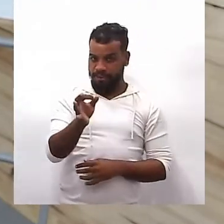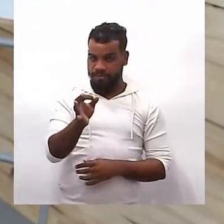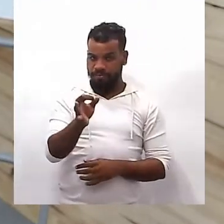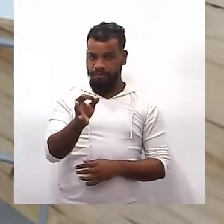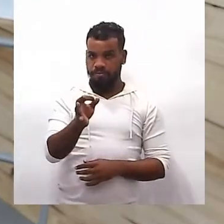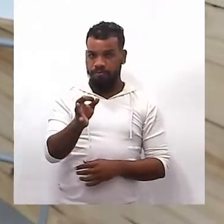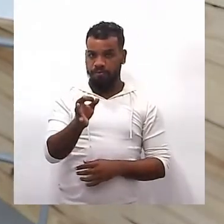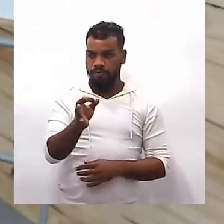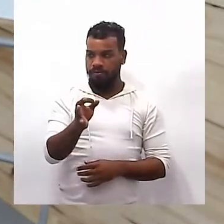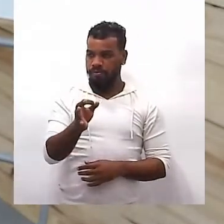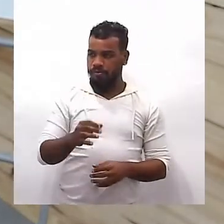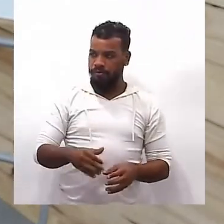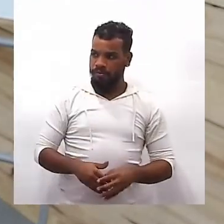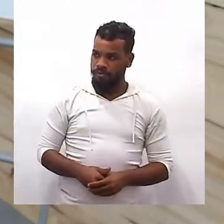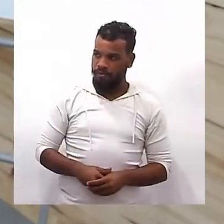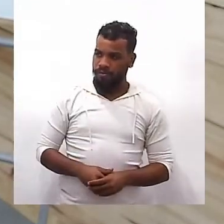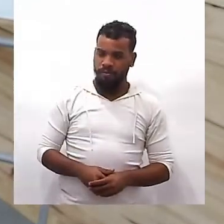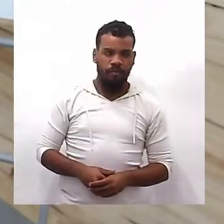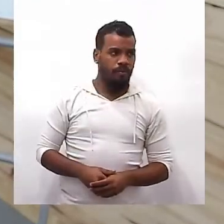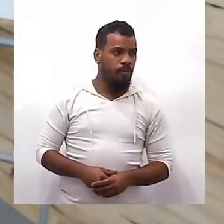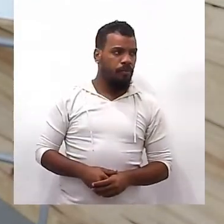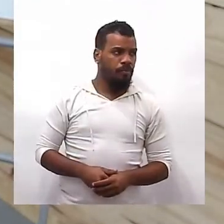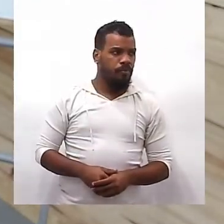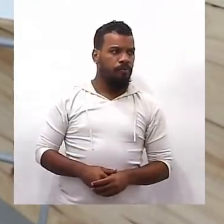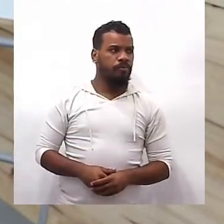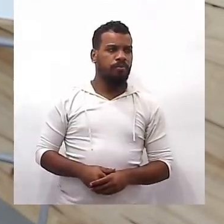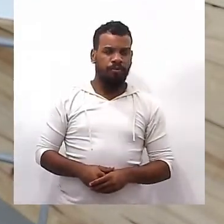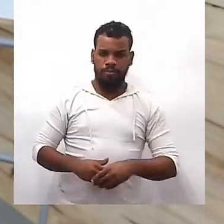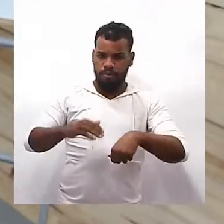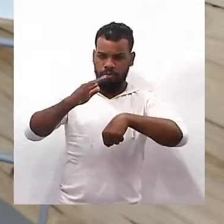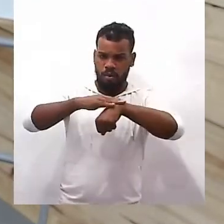outro detalhe. Ei, em algum momento aqui,